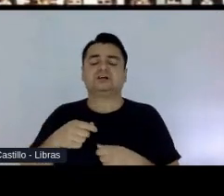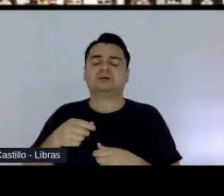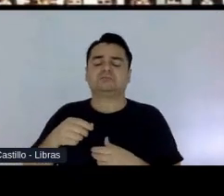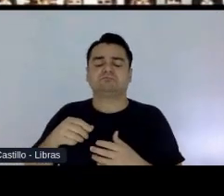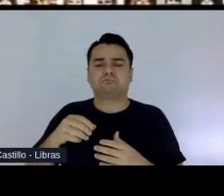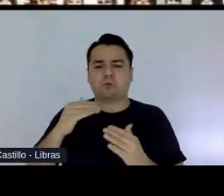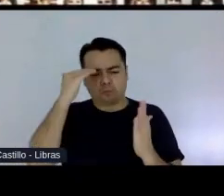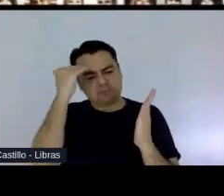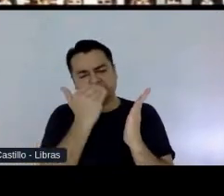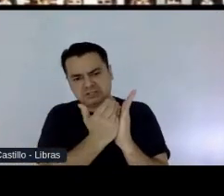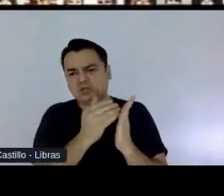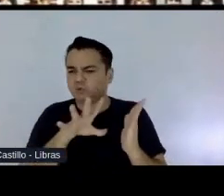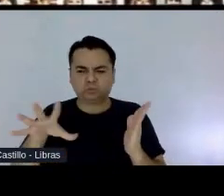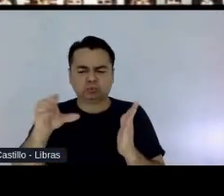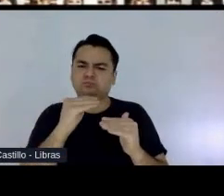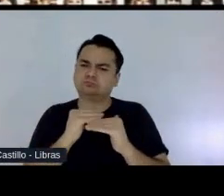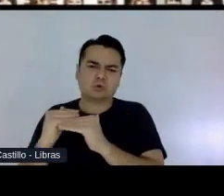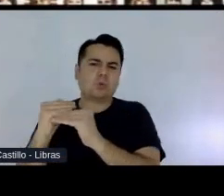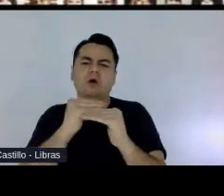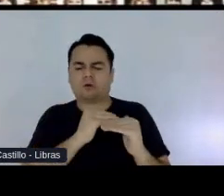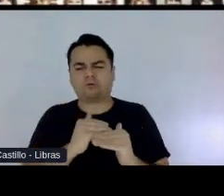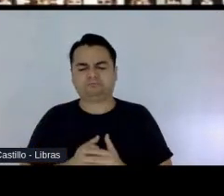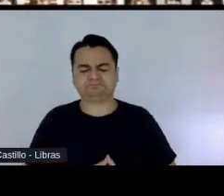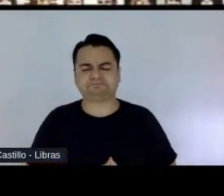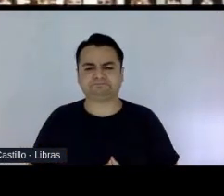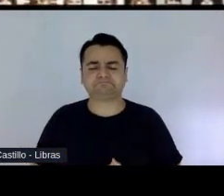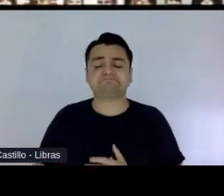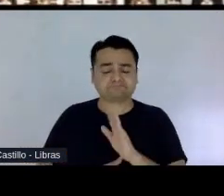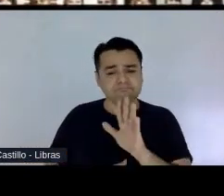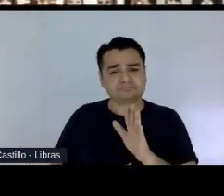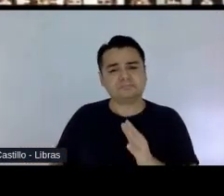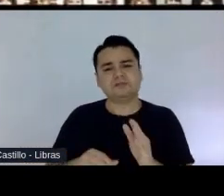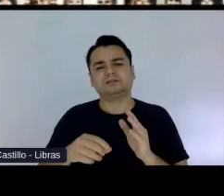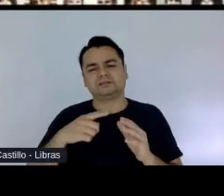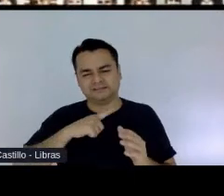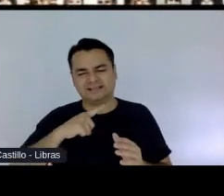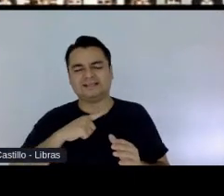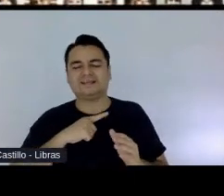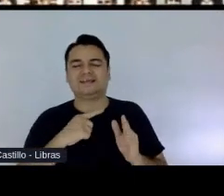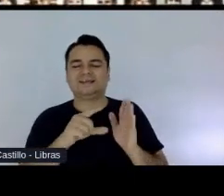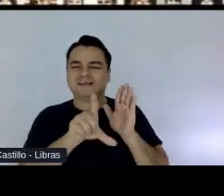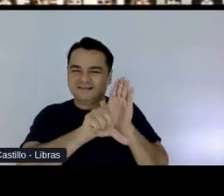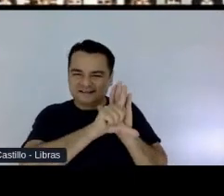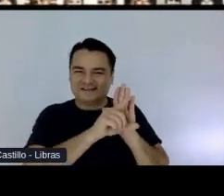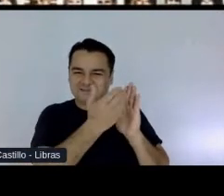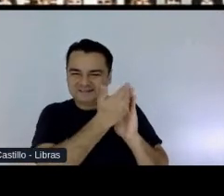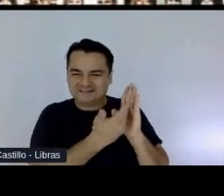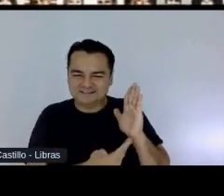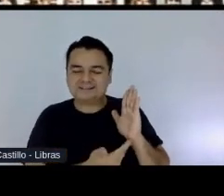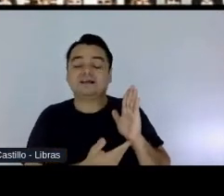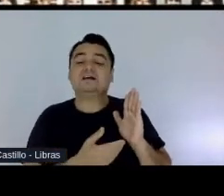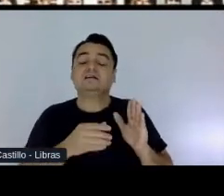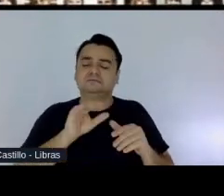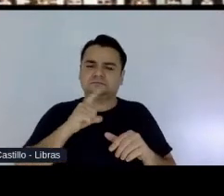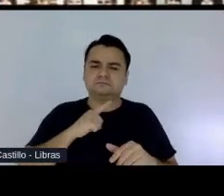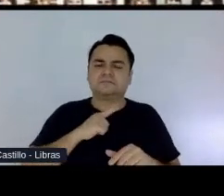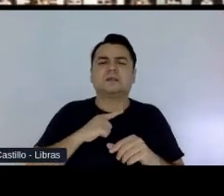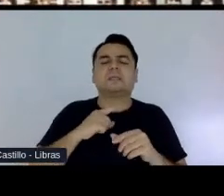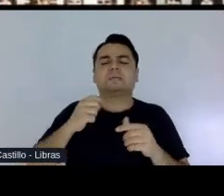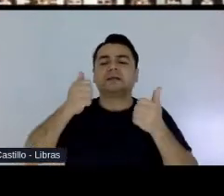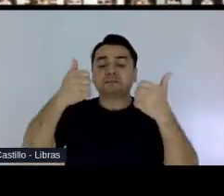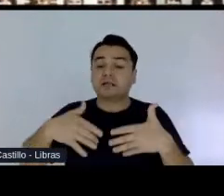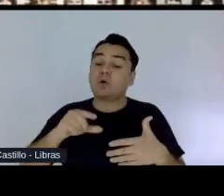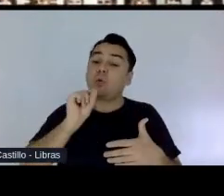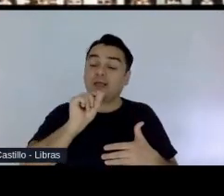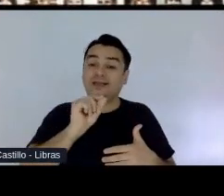maneira, a Constituição traz algo semelhante, né? Então, ela traz também essa afirmação, mas vai além. Então, ela